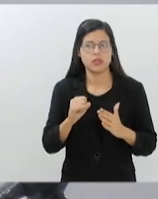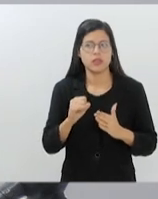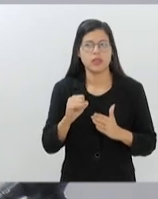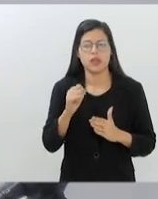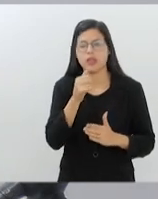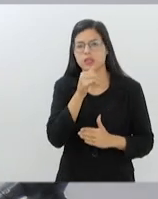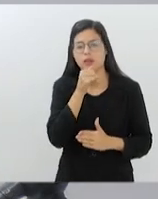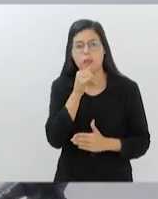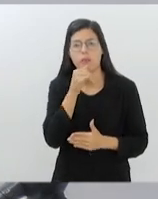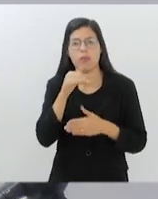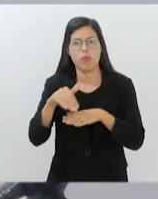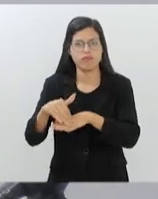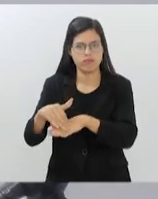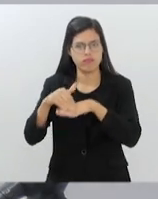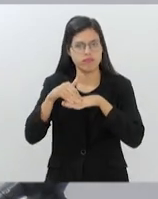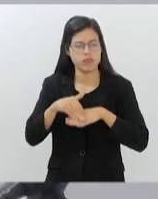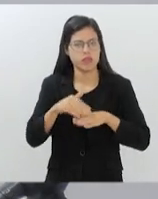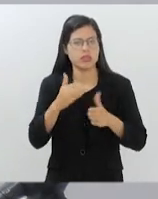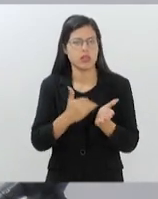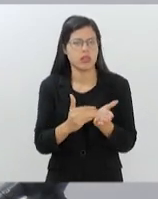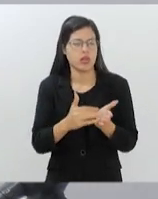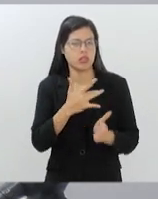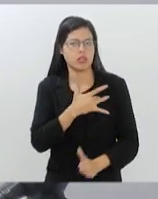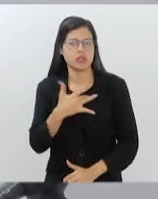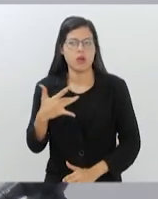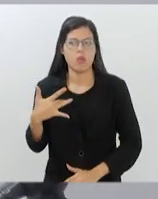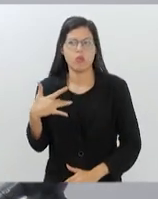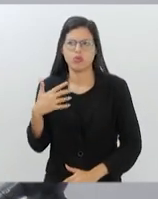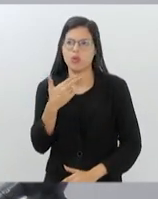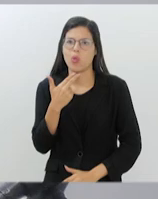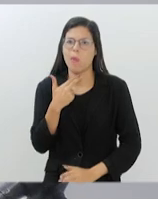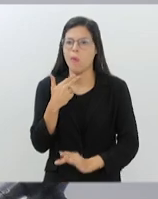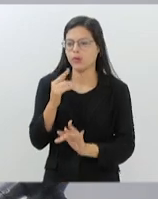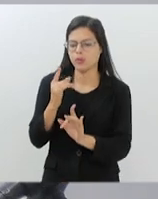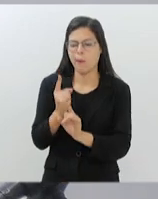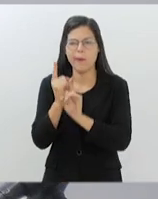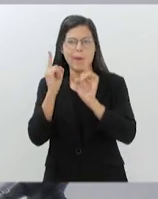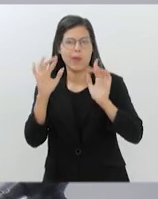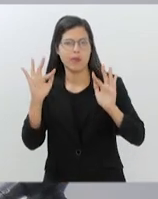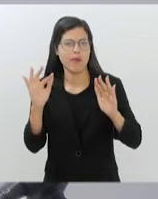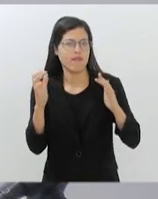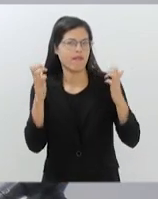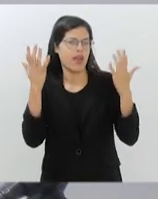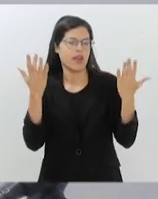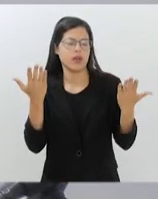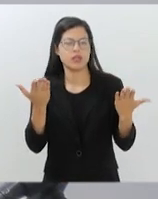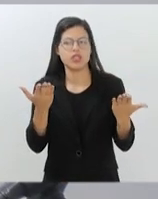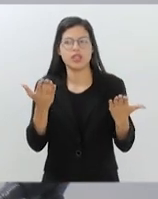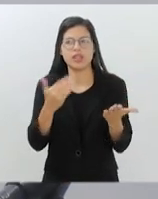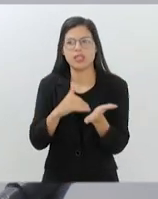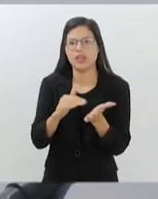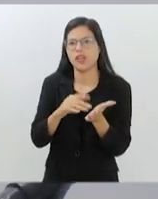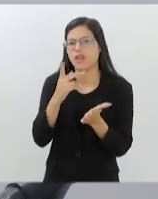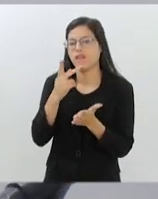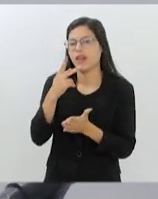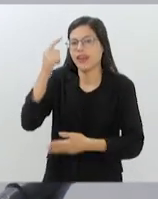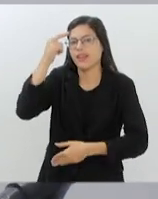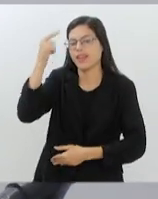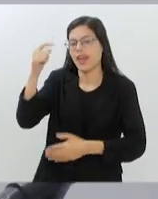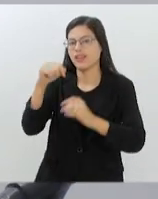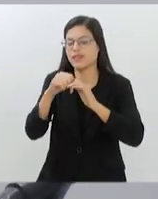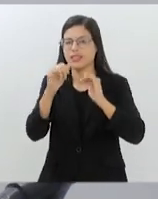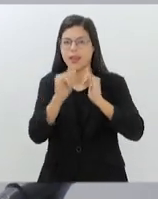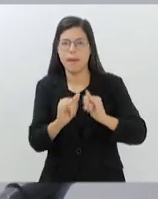Saúde também não pode ser algo informal não pode ser um encontro casual numa festinha que a secretária fala assim ó tô com ideia de fazer uma campanha